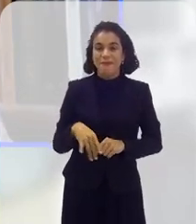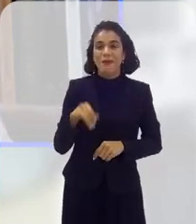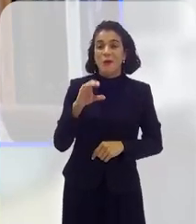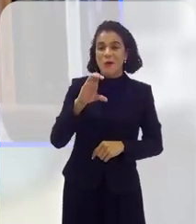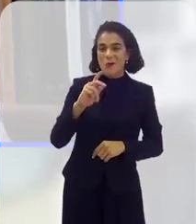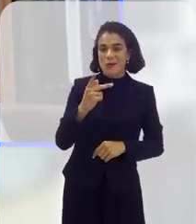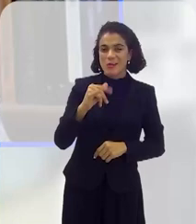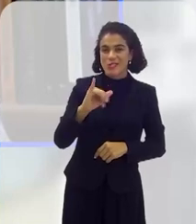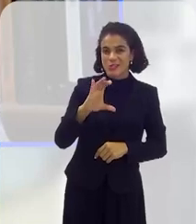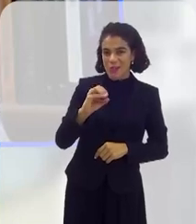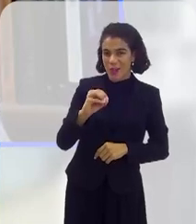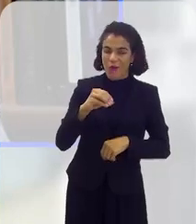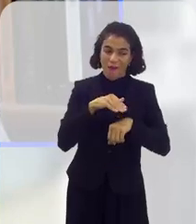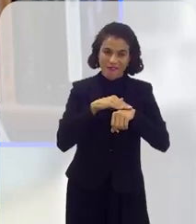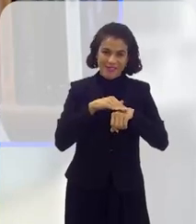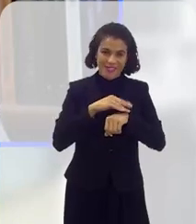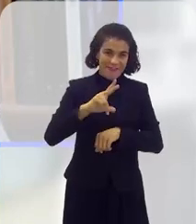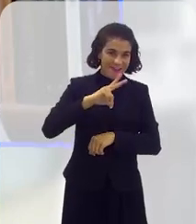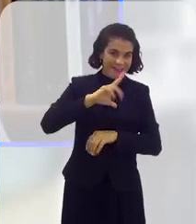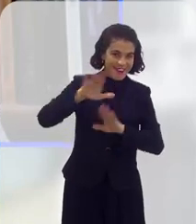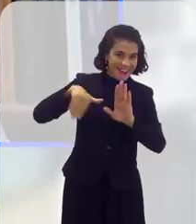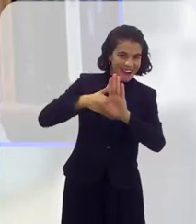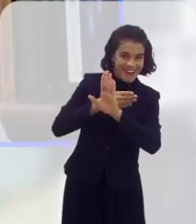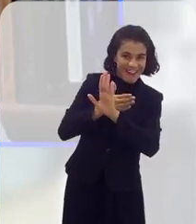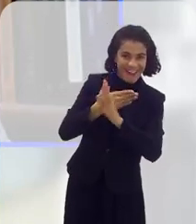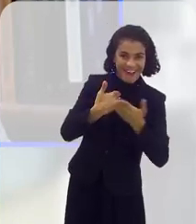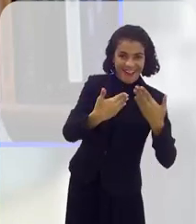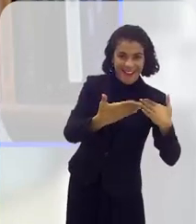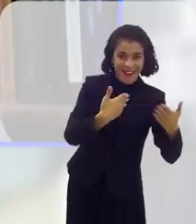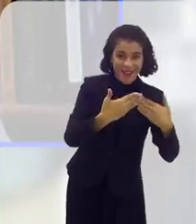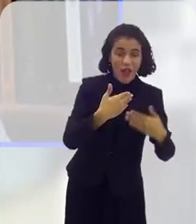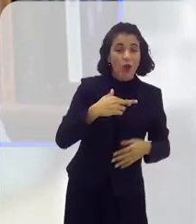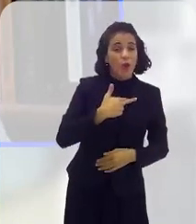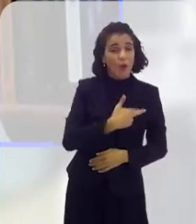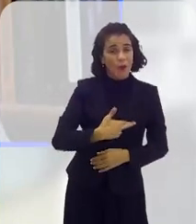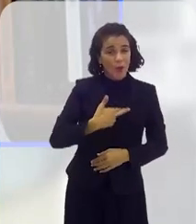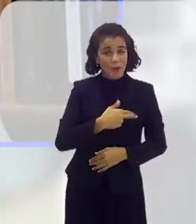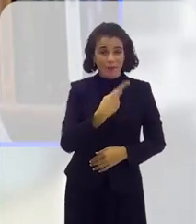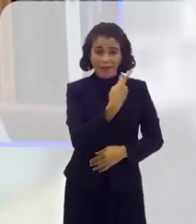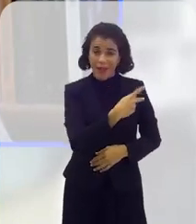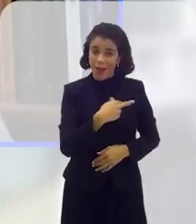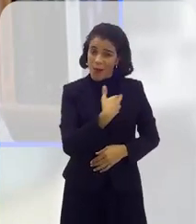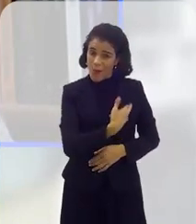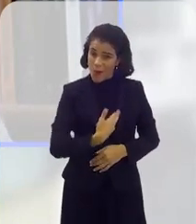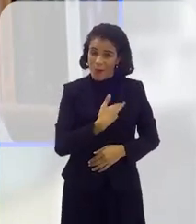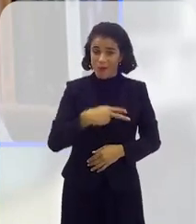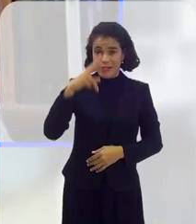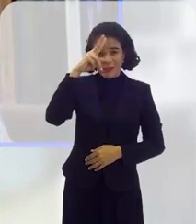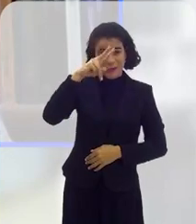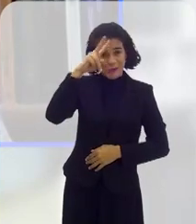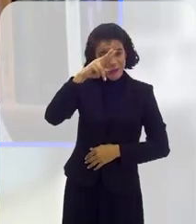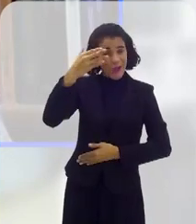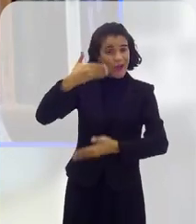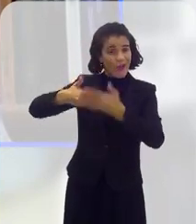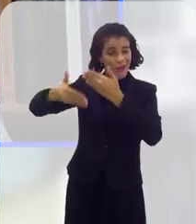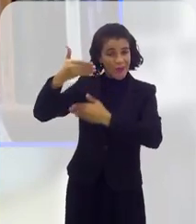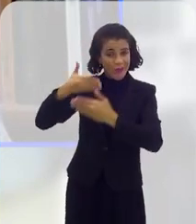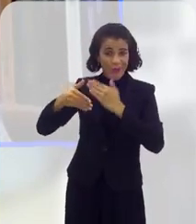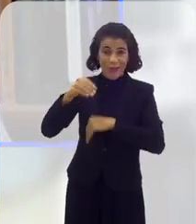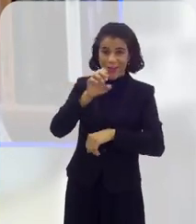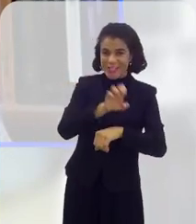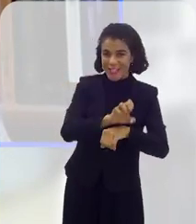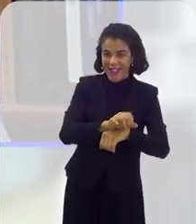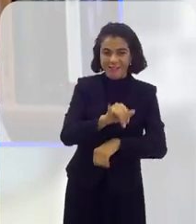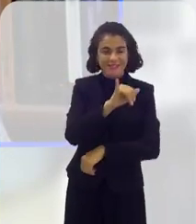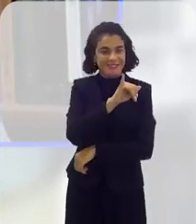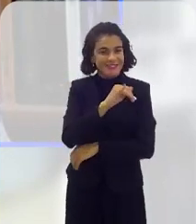o Chico me dizia aqui antes da gente começar a gravar o programa, o romance dele é um romance histórico, né? No nosso estado,